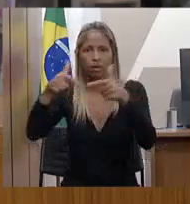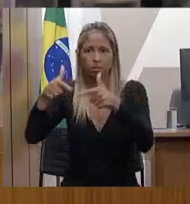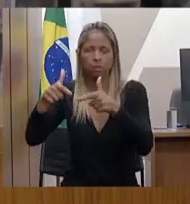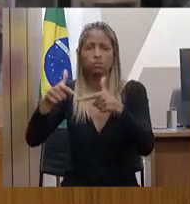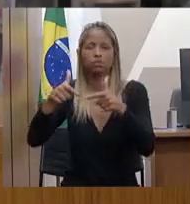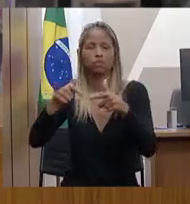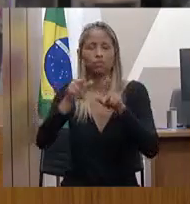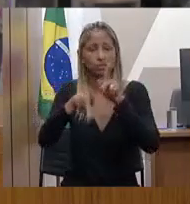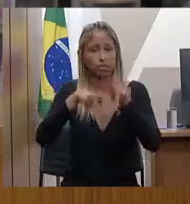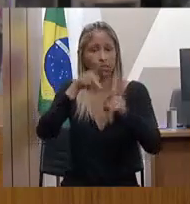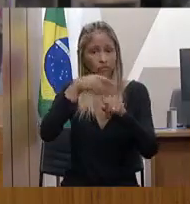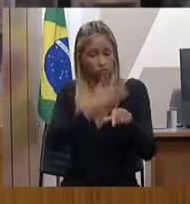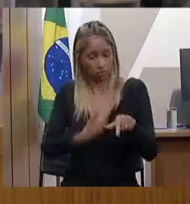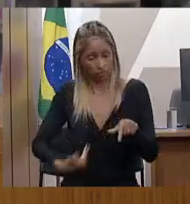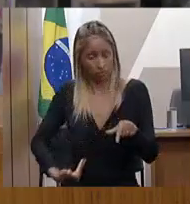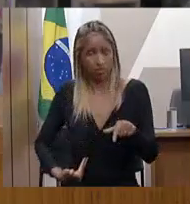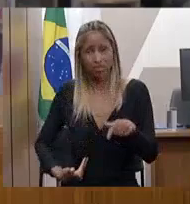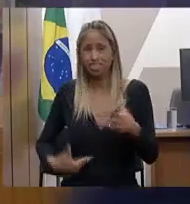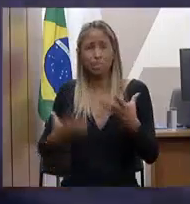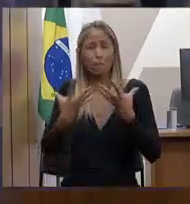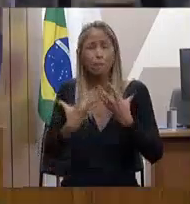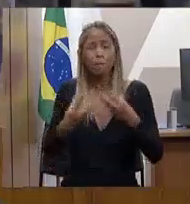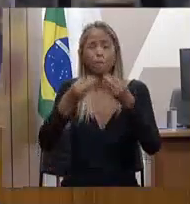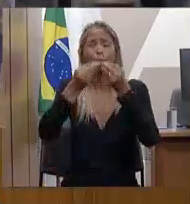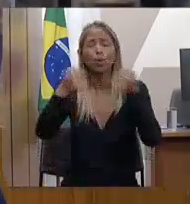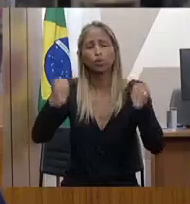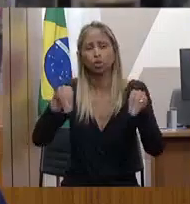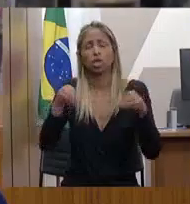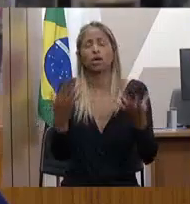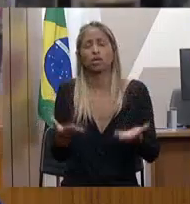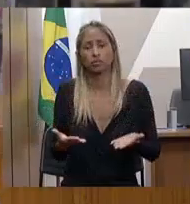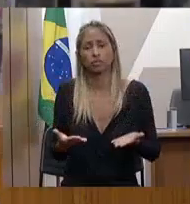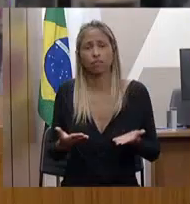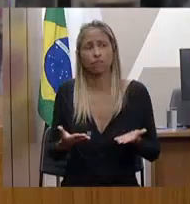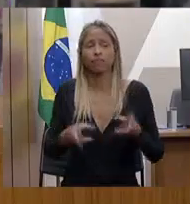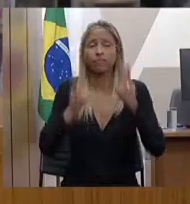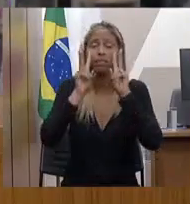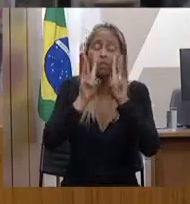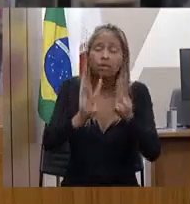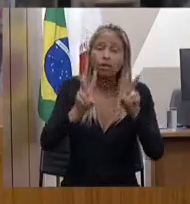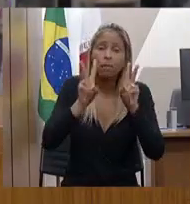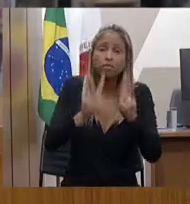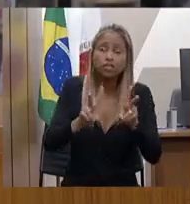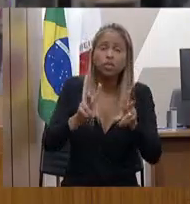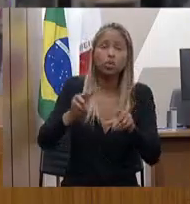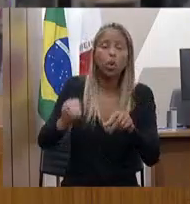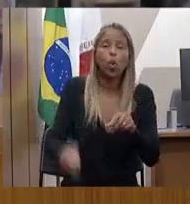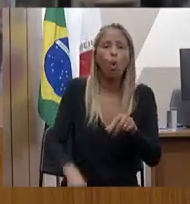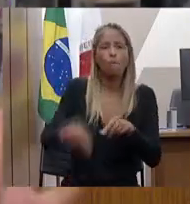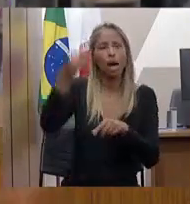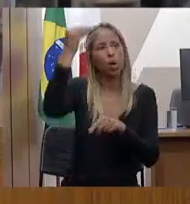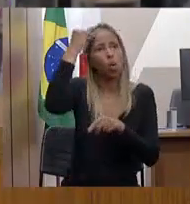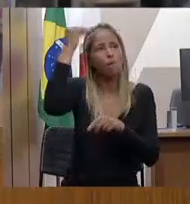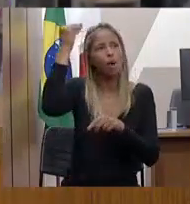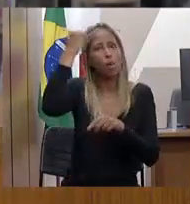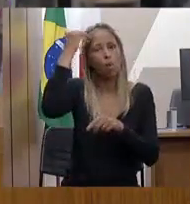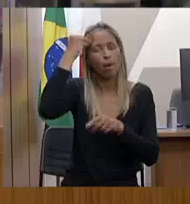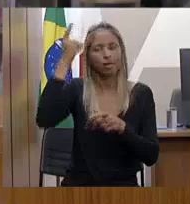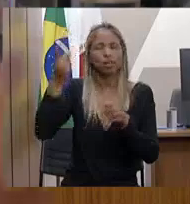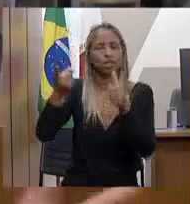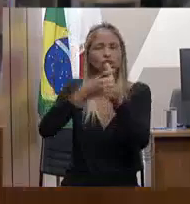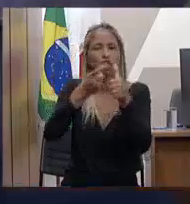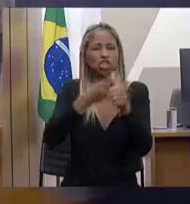serviço público já estão combalido tão prejudicado e que sempre é visto como o culpado né das dívidas